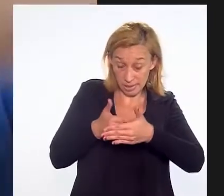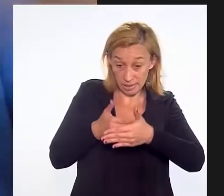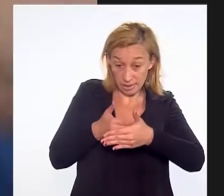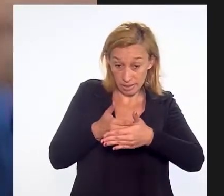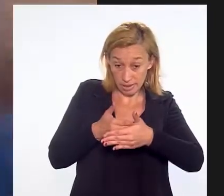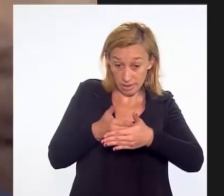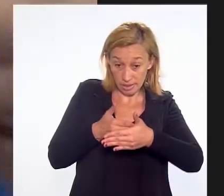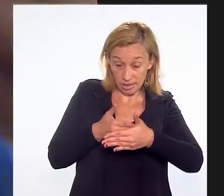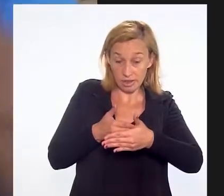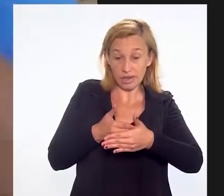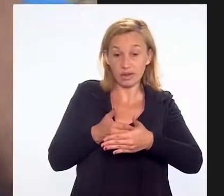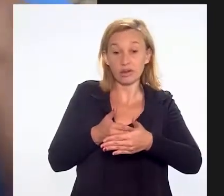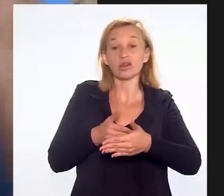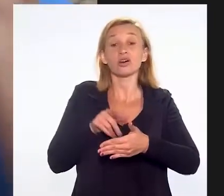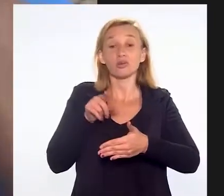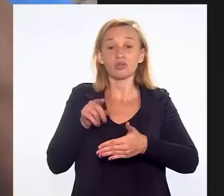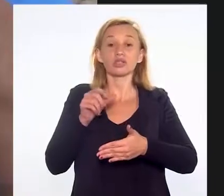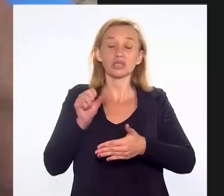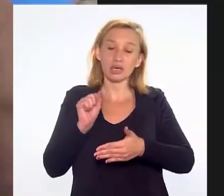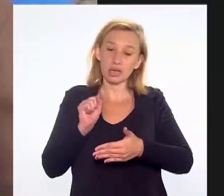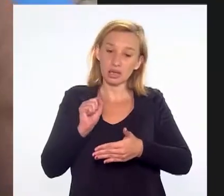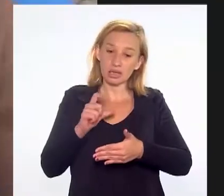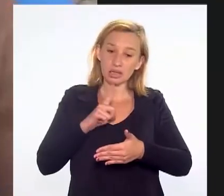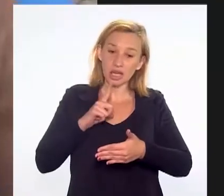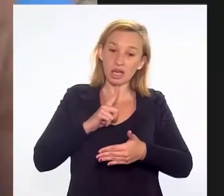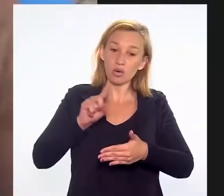anticorpo não conseguir driblar,